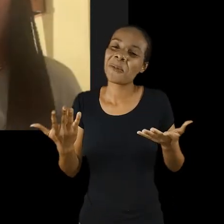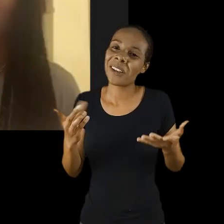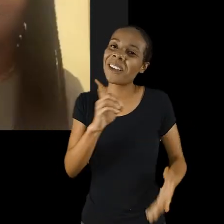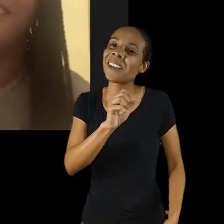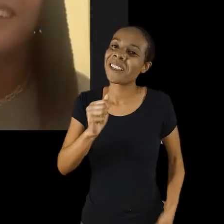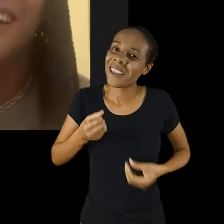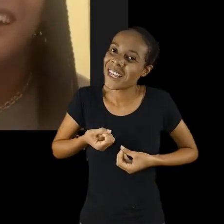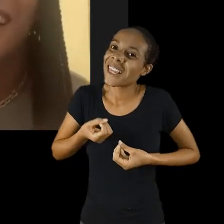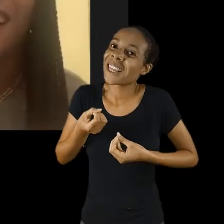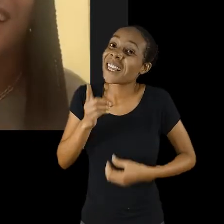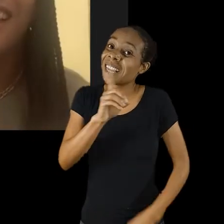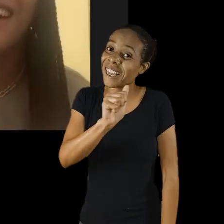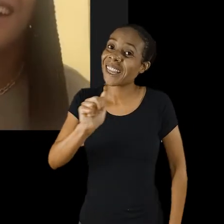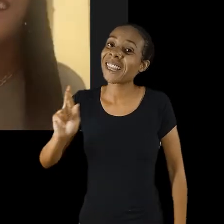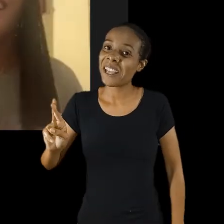É maravilha.